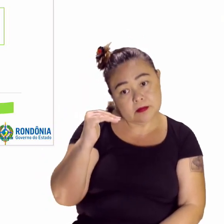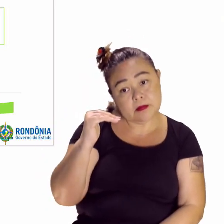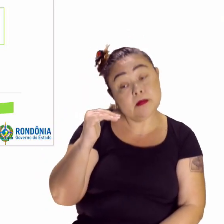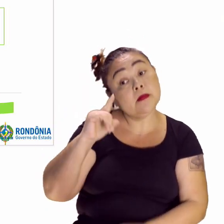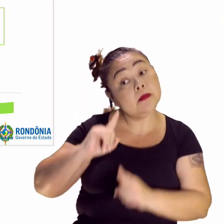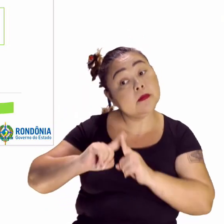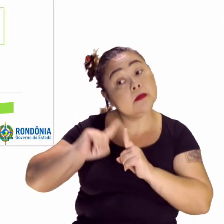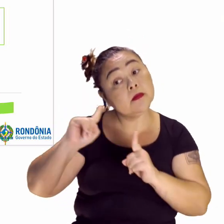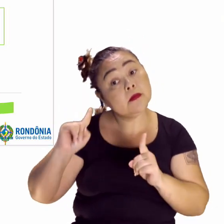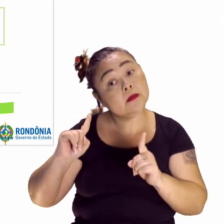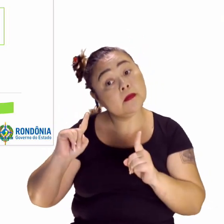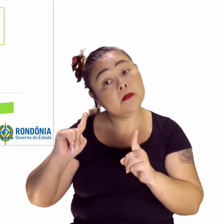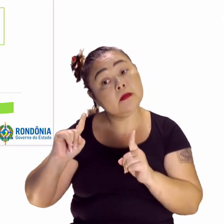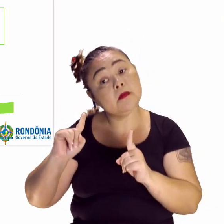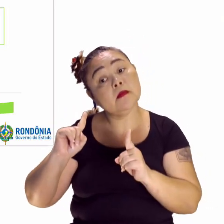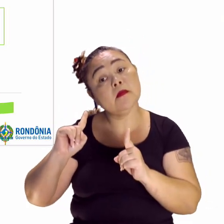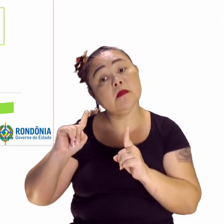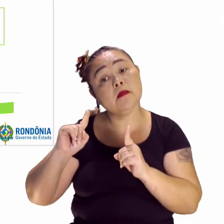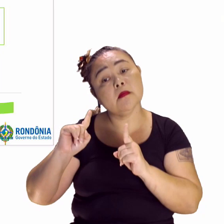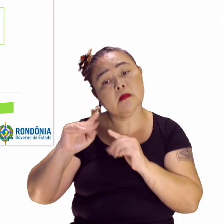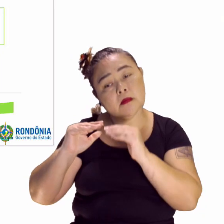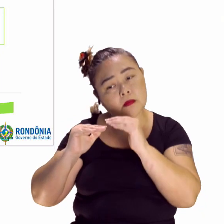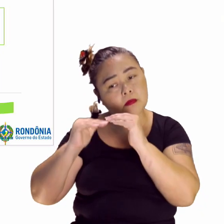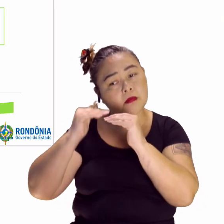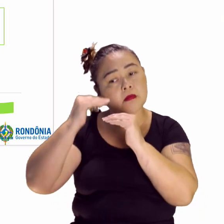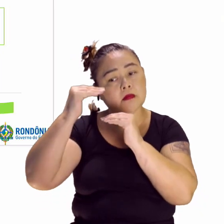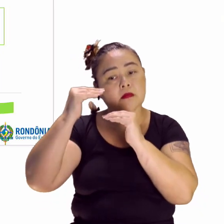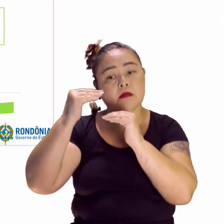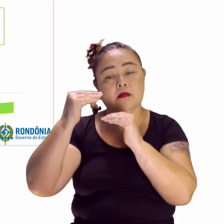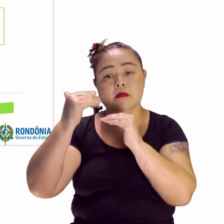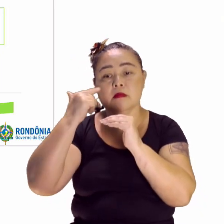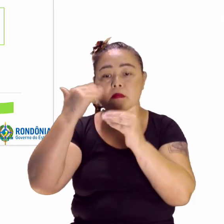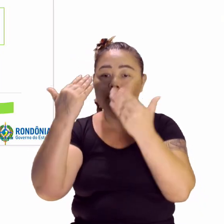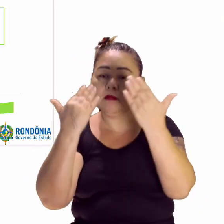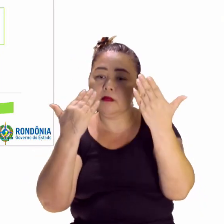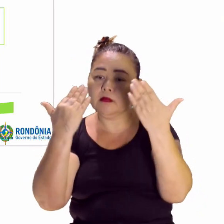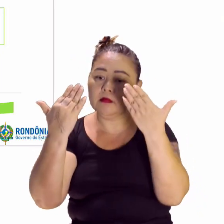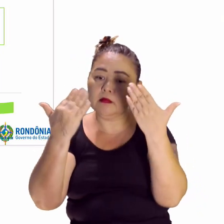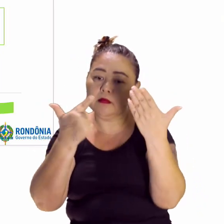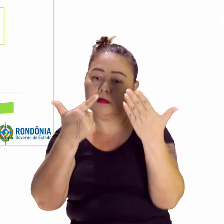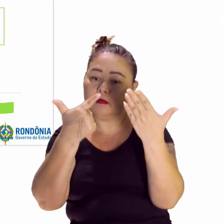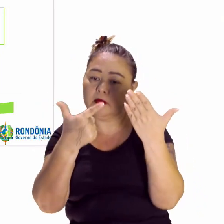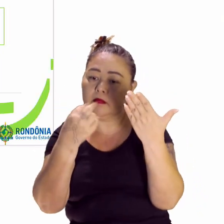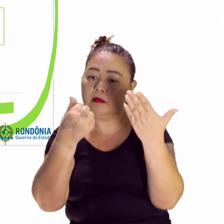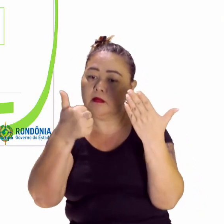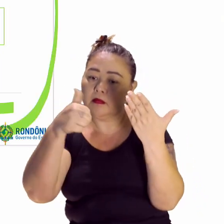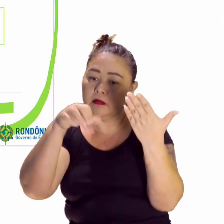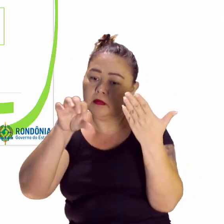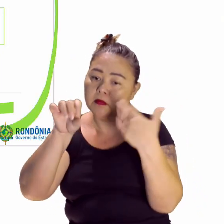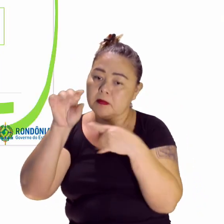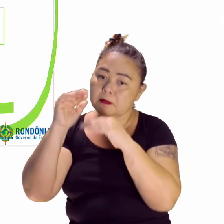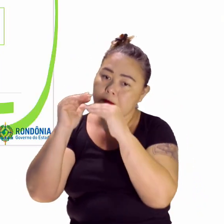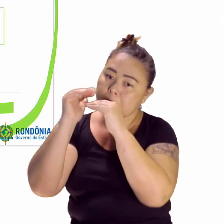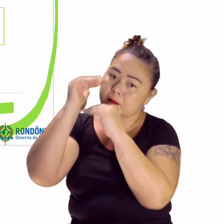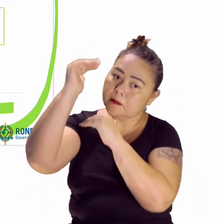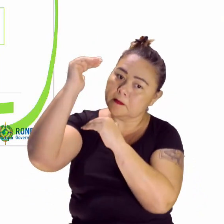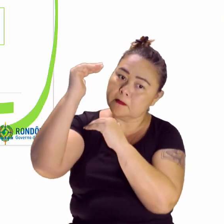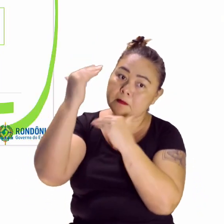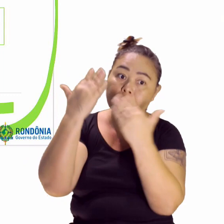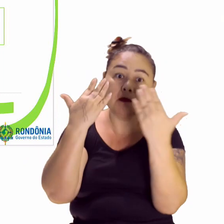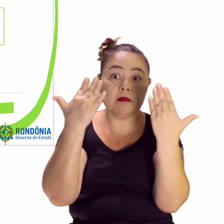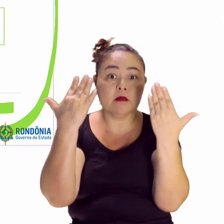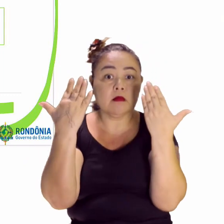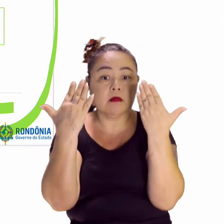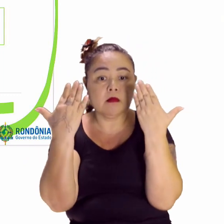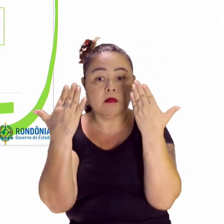mas uma outra crescente quando a gente analisa o quê 2019 em relação